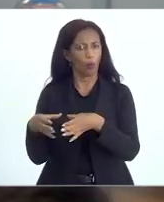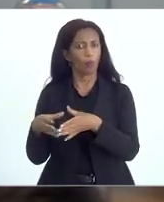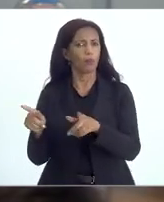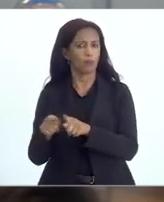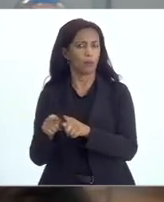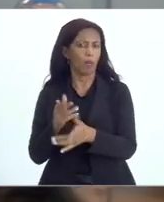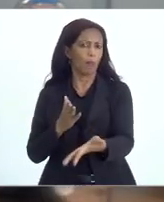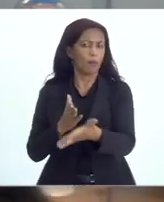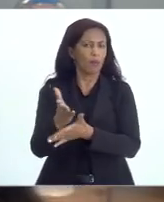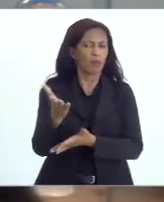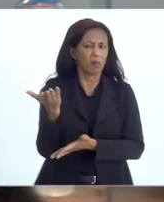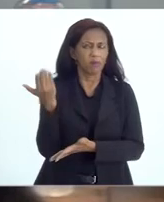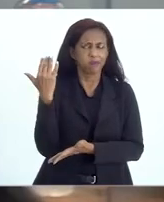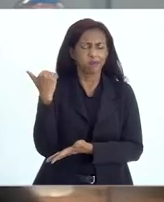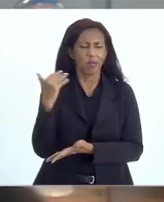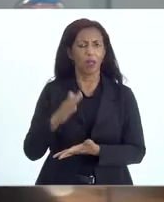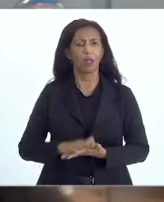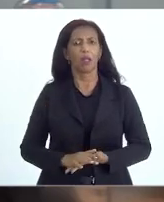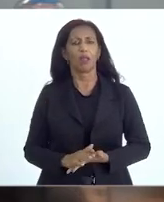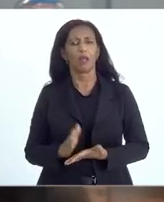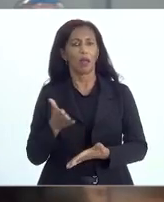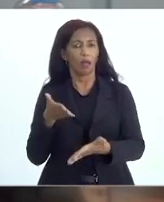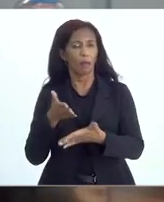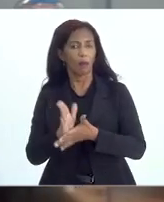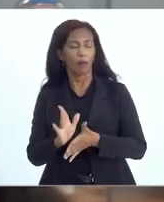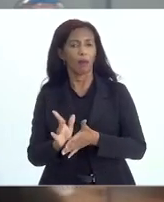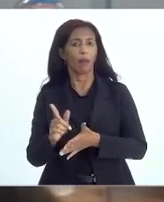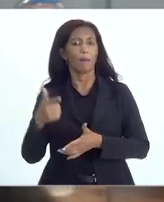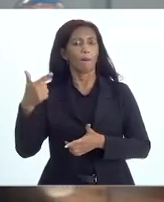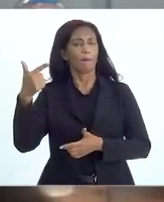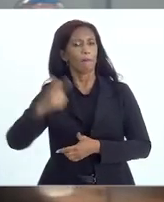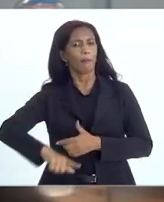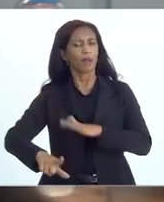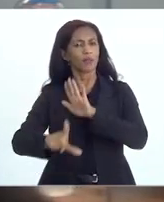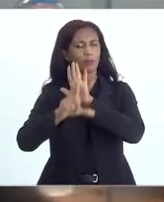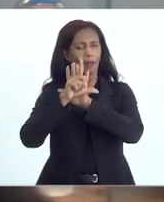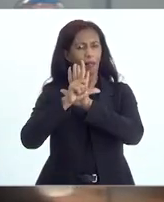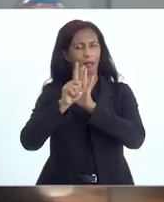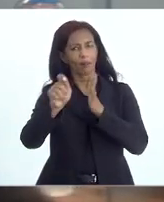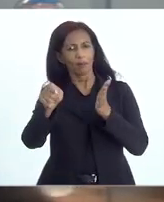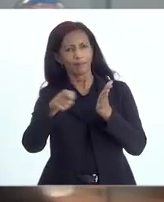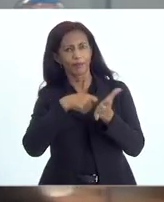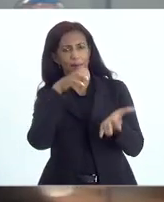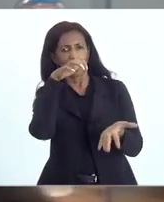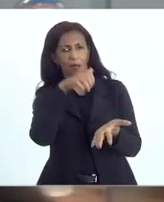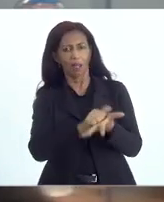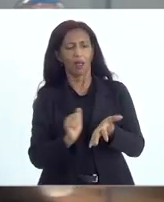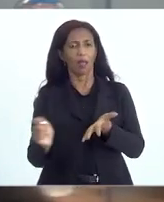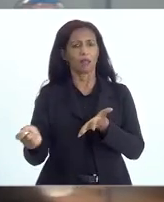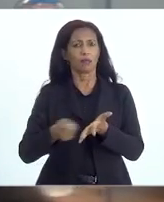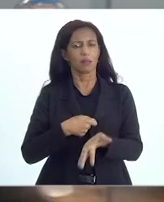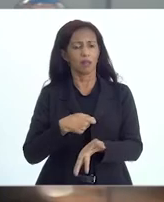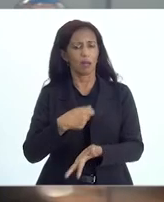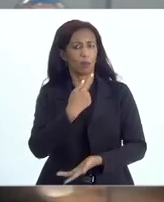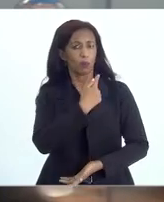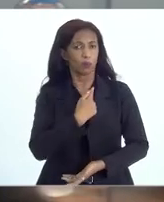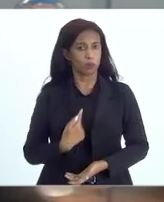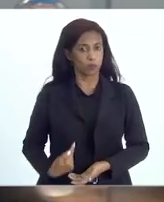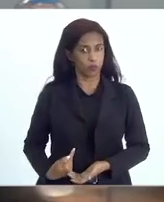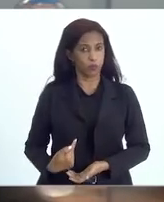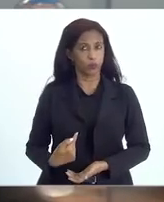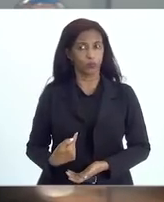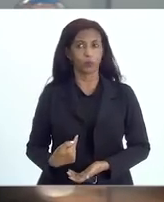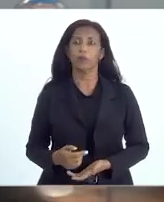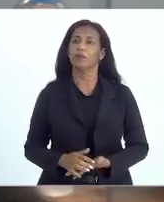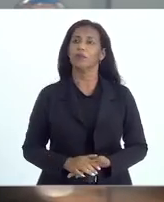aprovamos recentemente por unanimidade uma mais uma lei autorizativa for sancionada pelo Governador e não foi